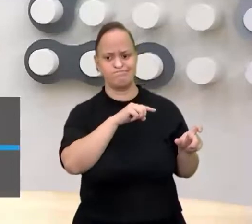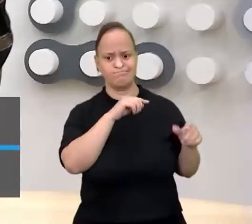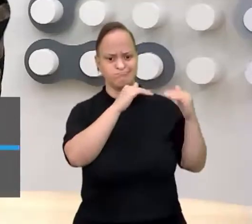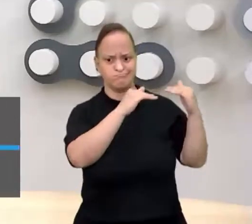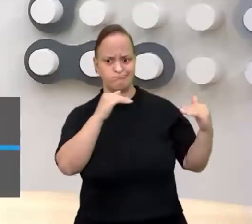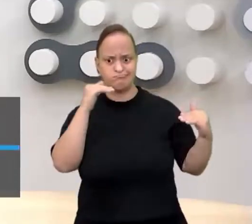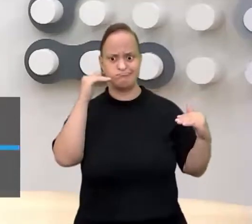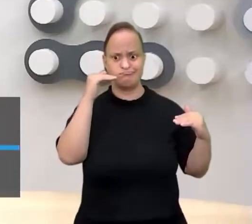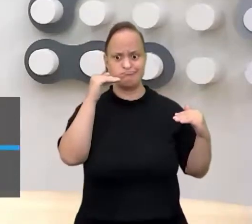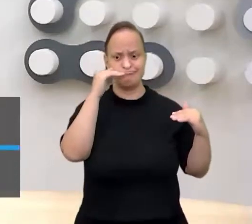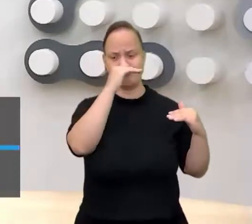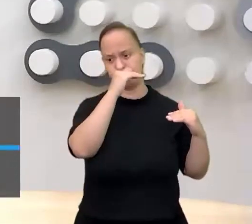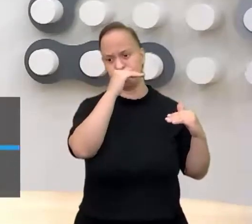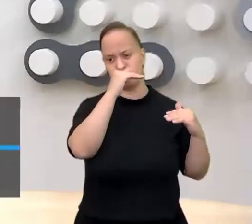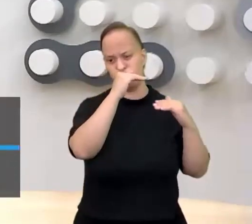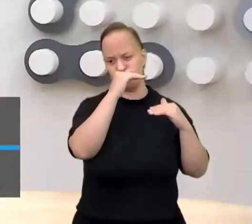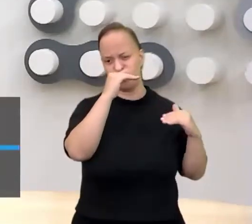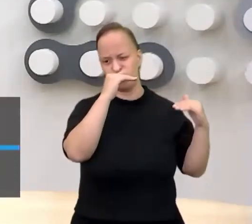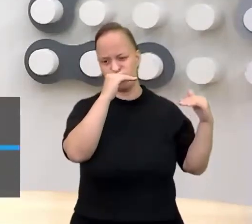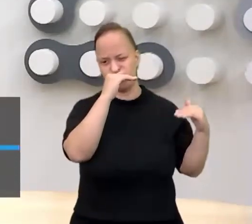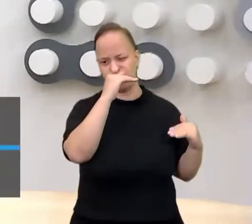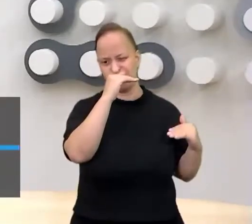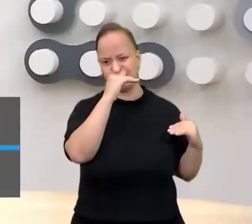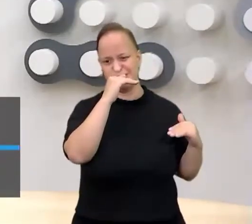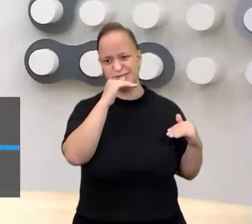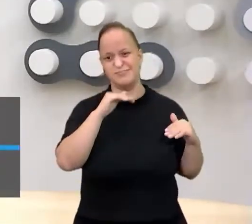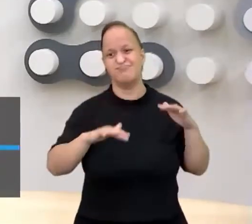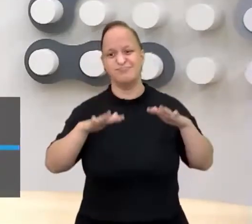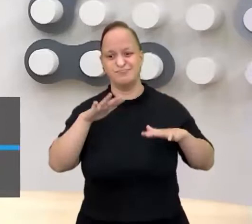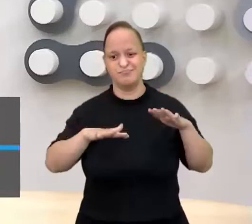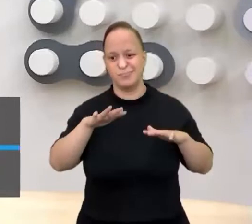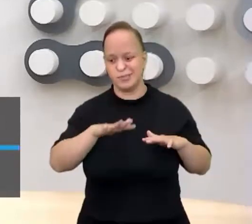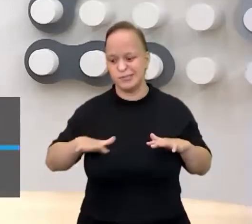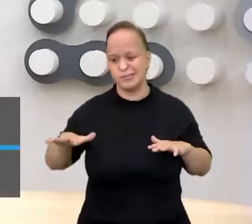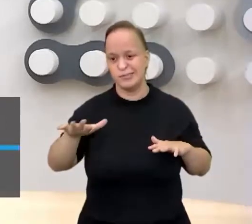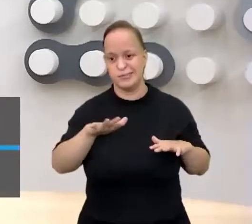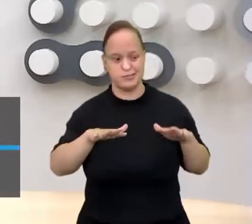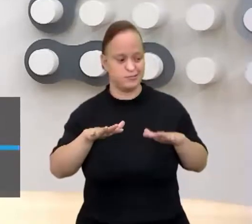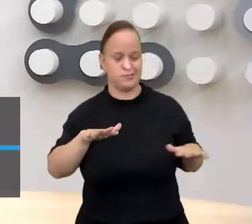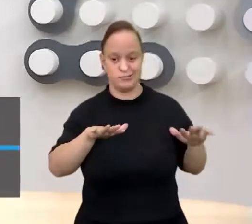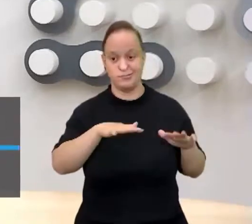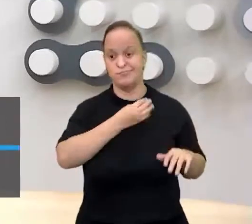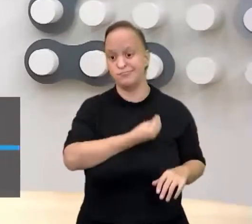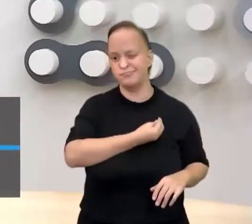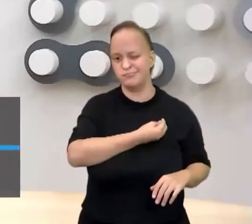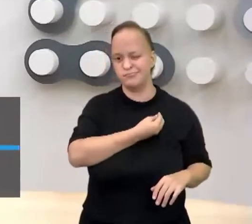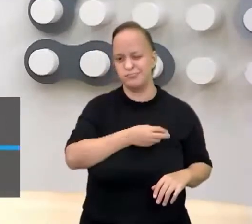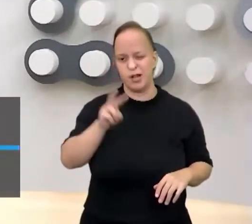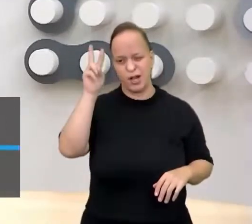superiores ou inferiores baseado na região onde eles moravam. Então lembrem-se lá que a gente comentou